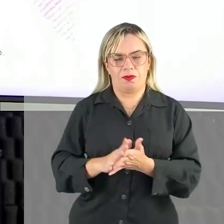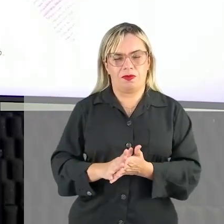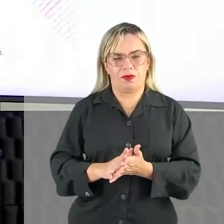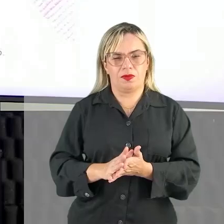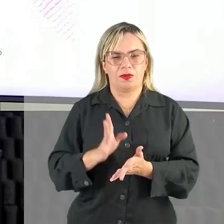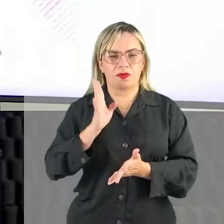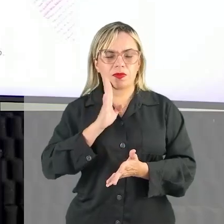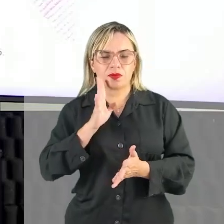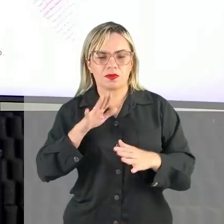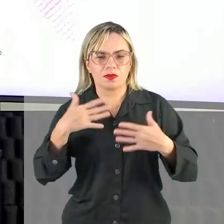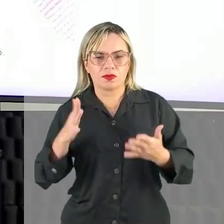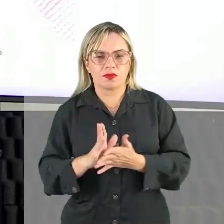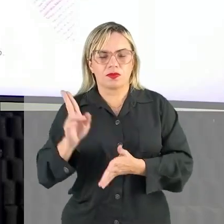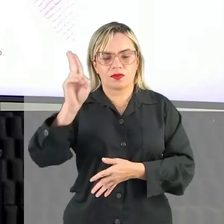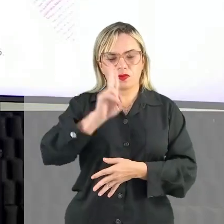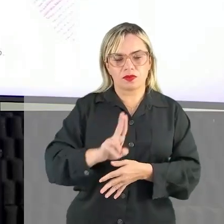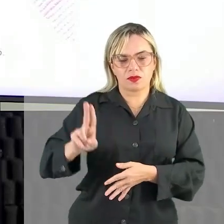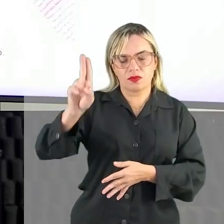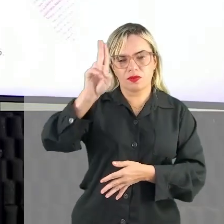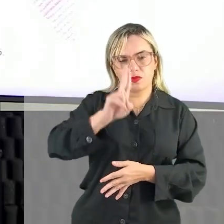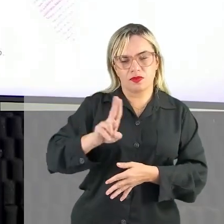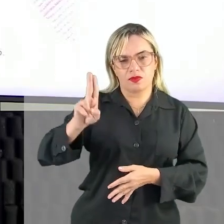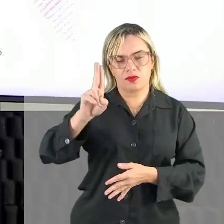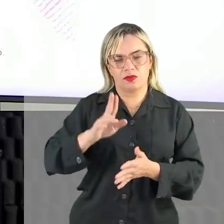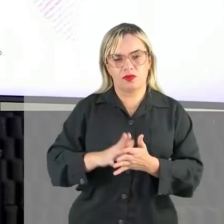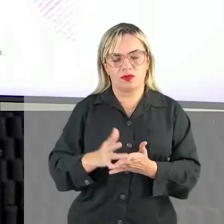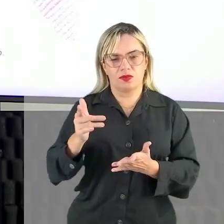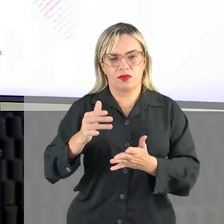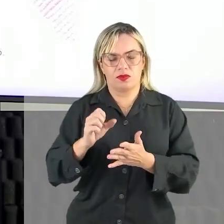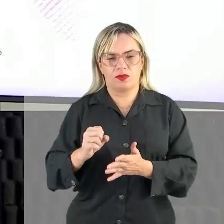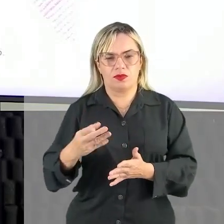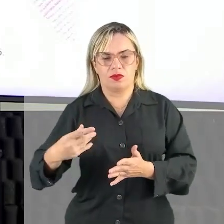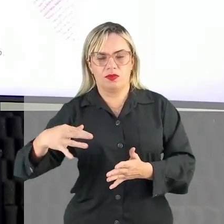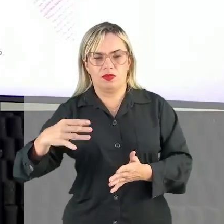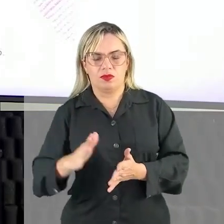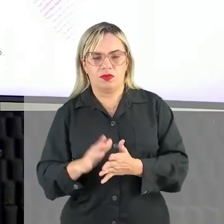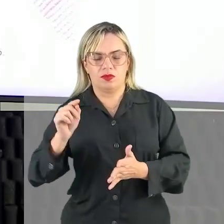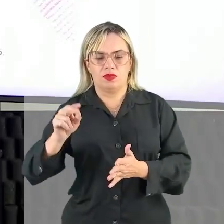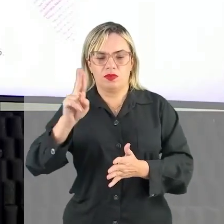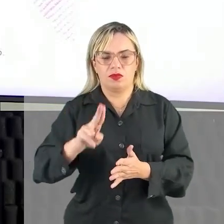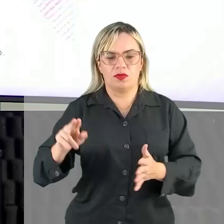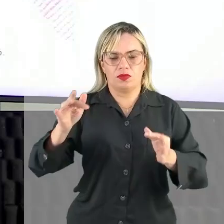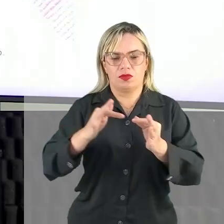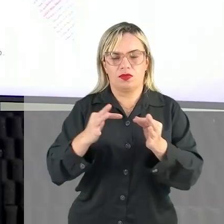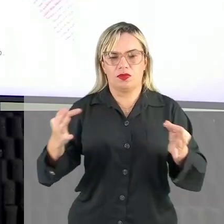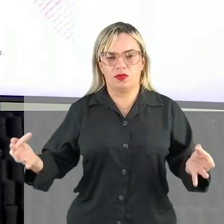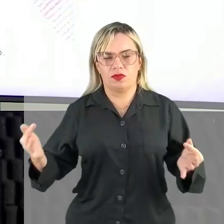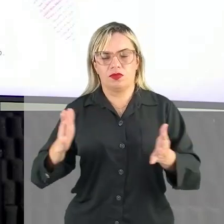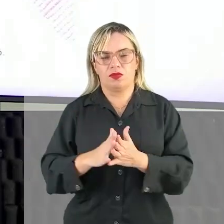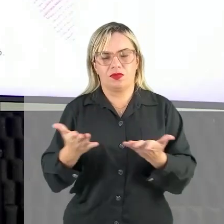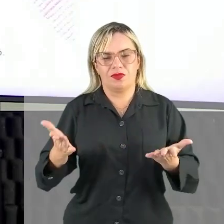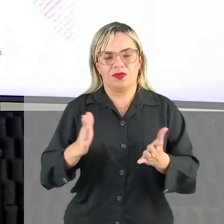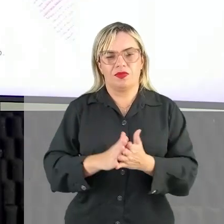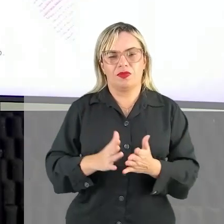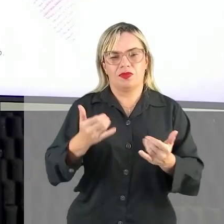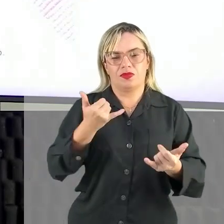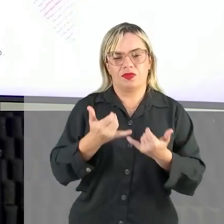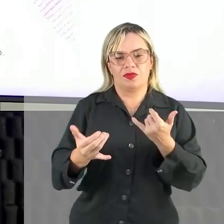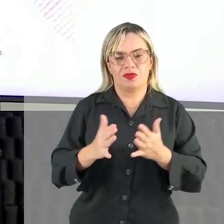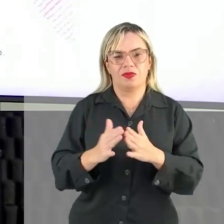e você utilizar a sofisticação de maneira simples parece um contrassenso né